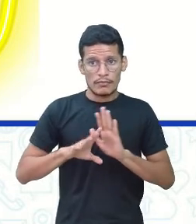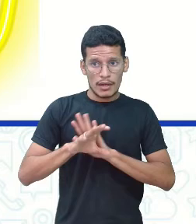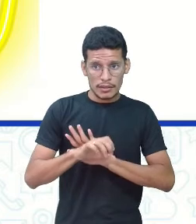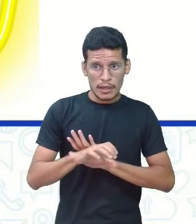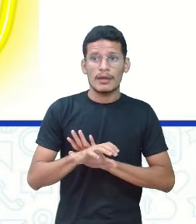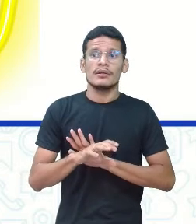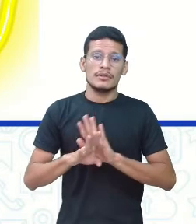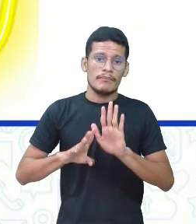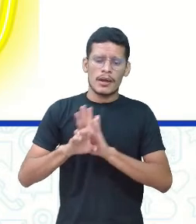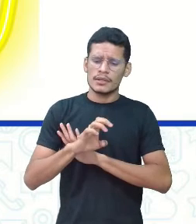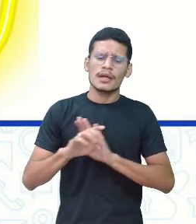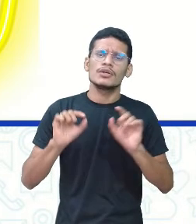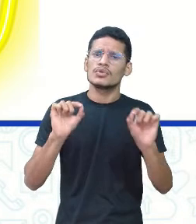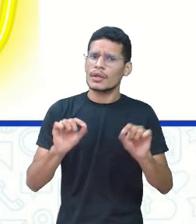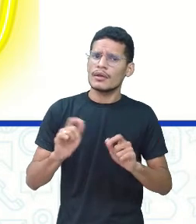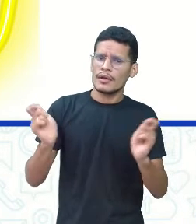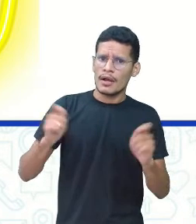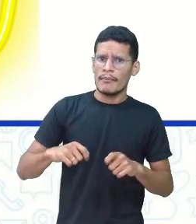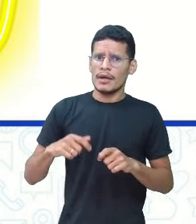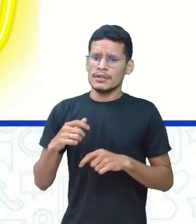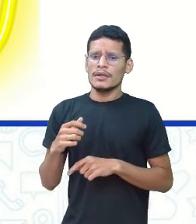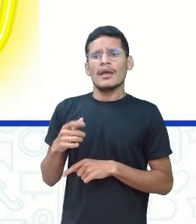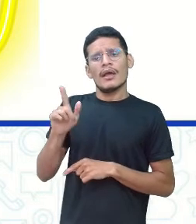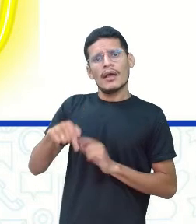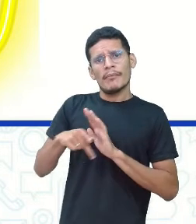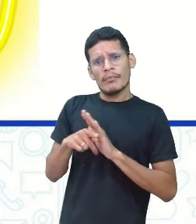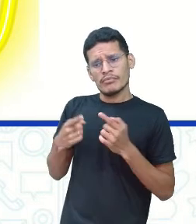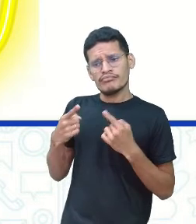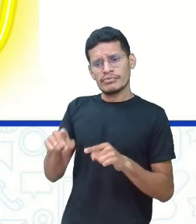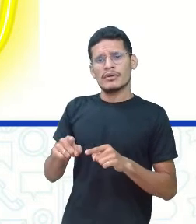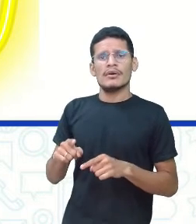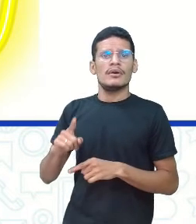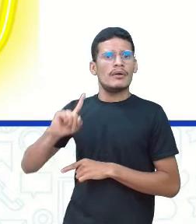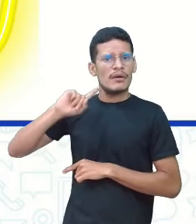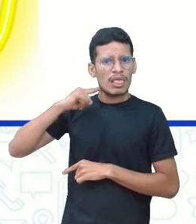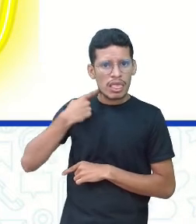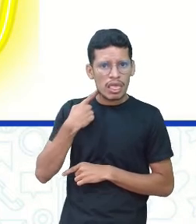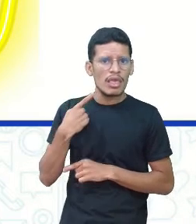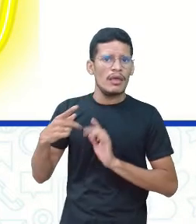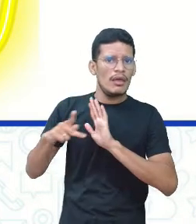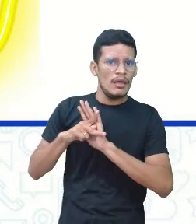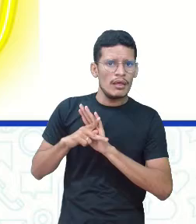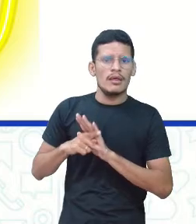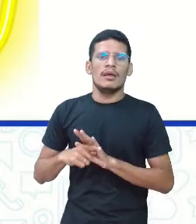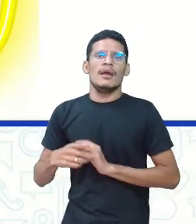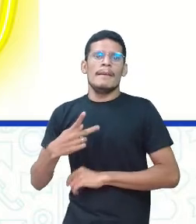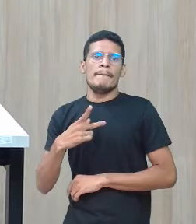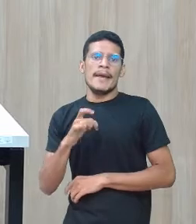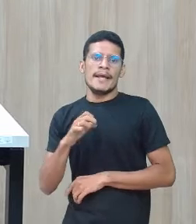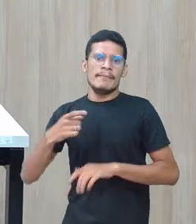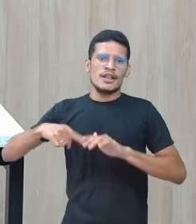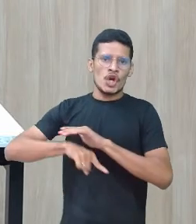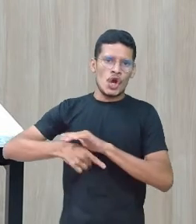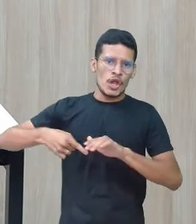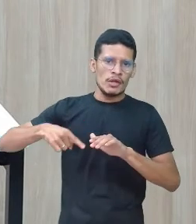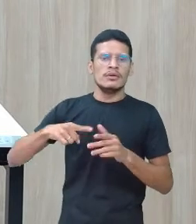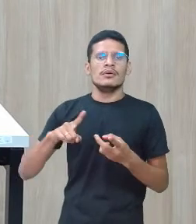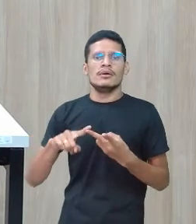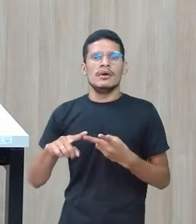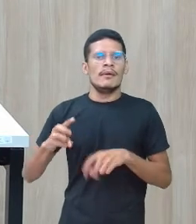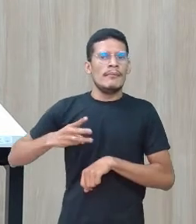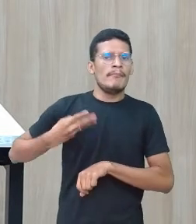bactérias. Bactérias que combatem a poluição causada por petróleo e por metais. Então, eles conseguiram